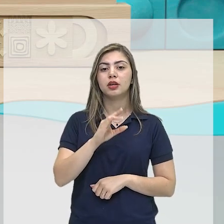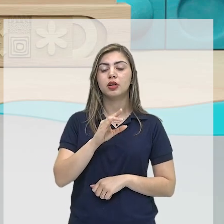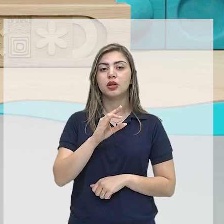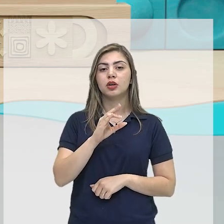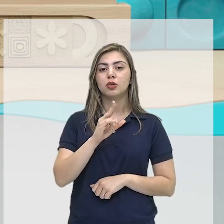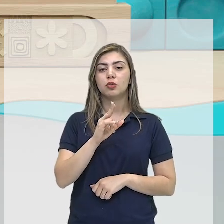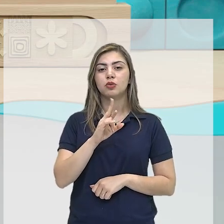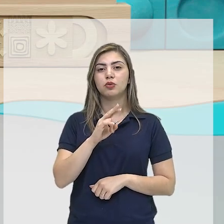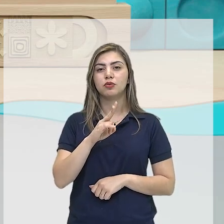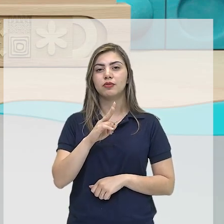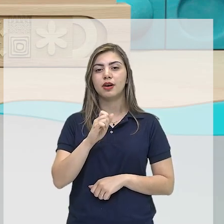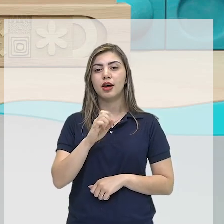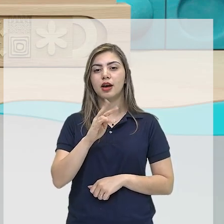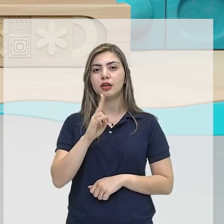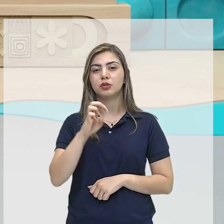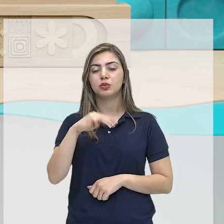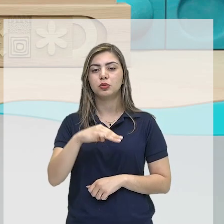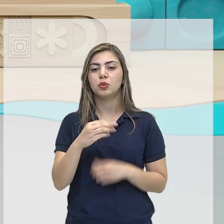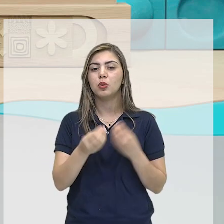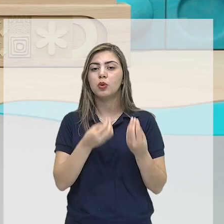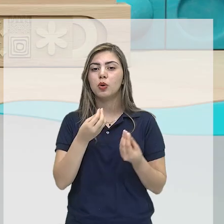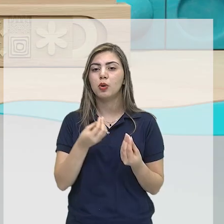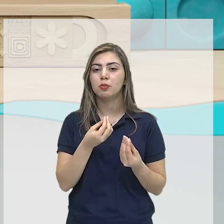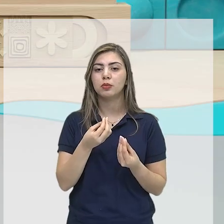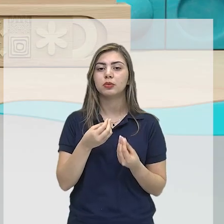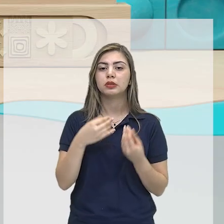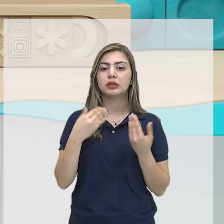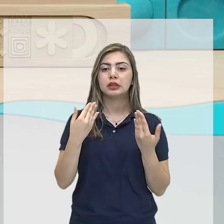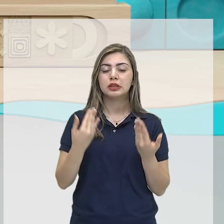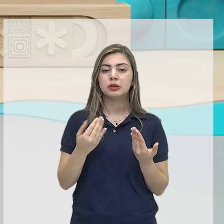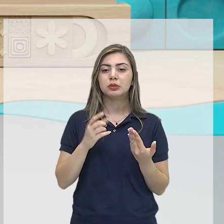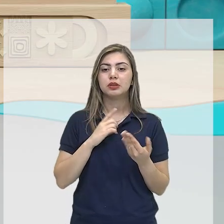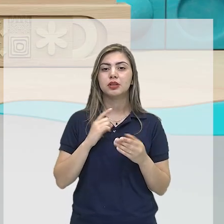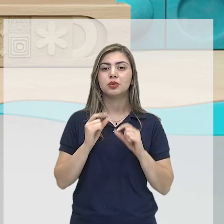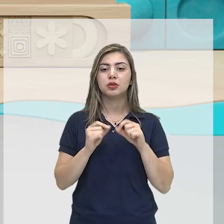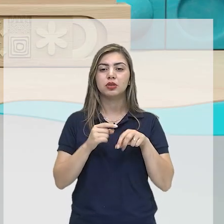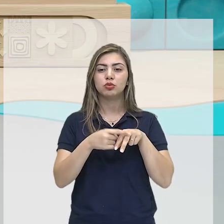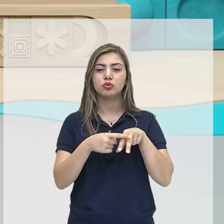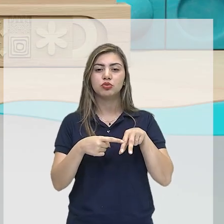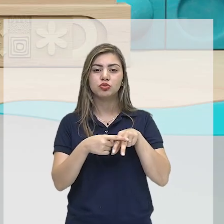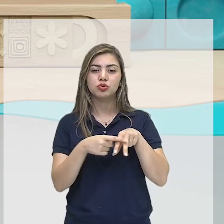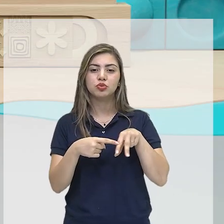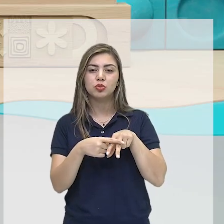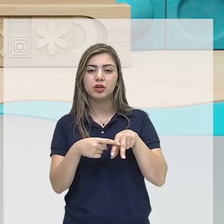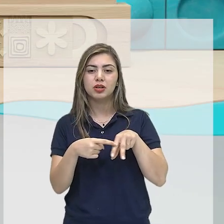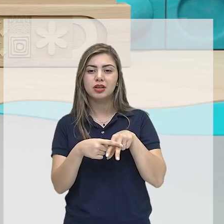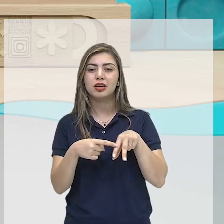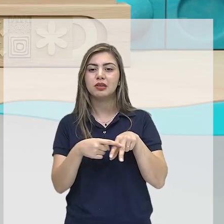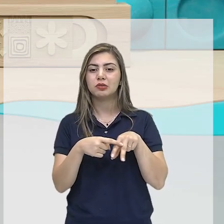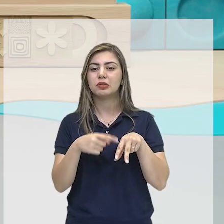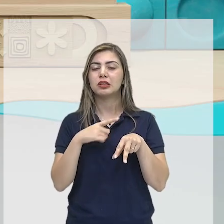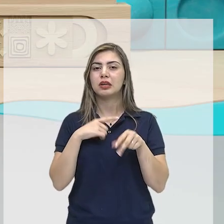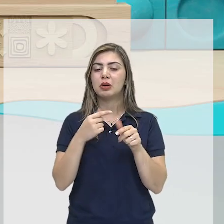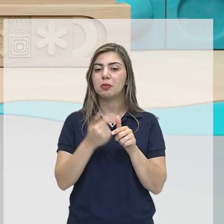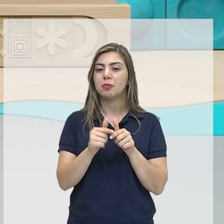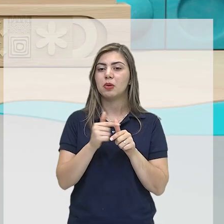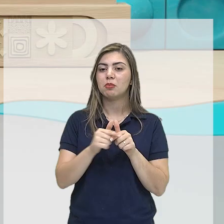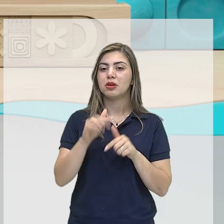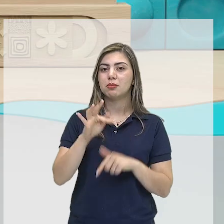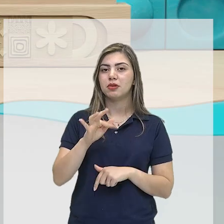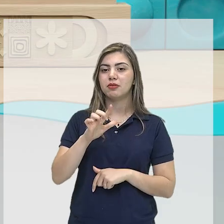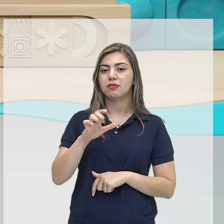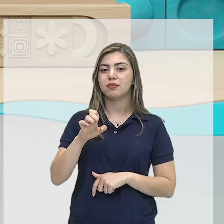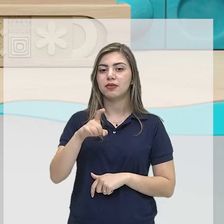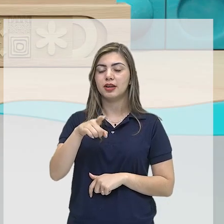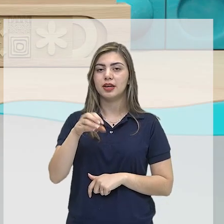de extensão e o joelho flexo, que promove a projeção dos joelhos para frente, fazendo com que a linha de gravidade